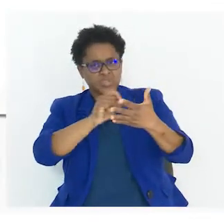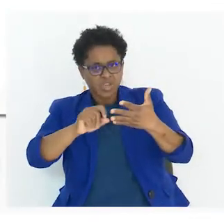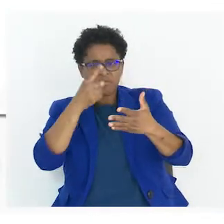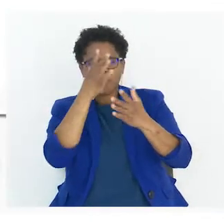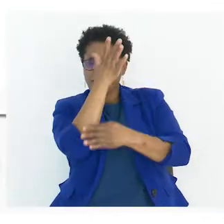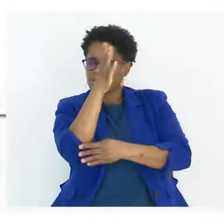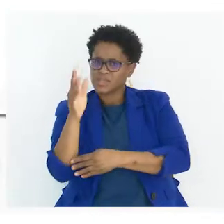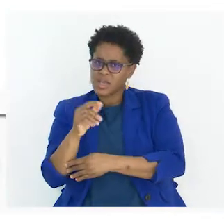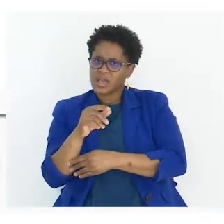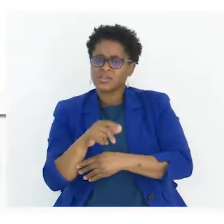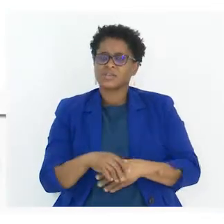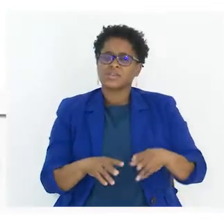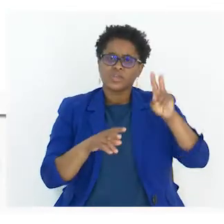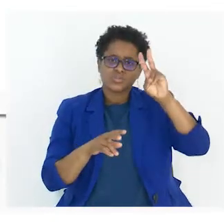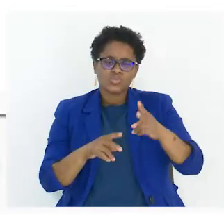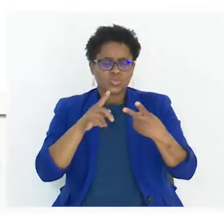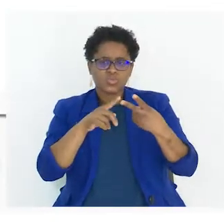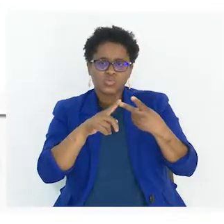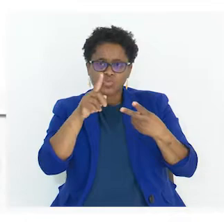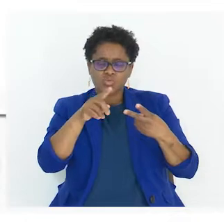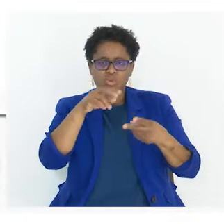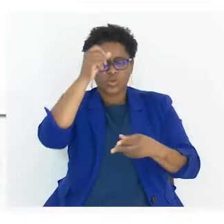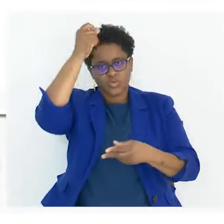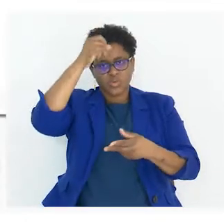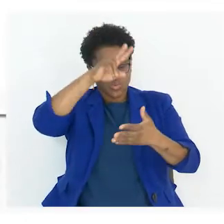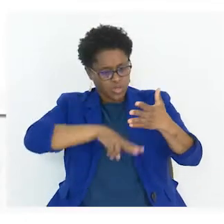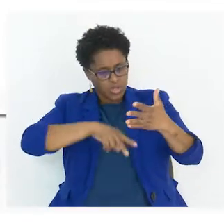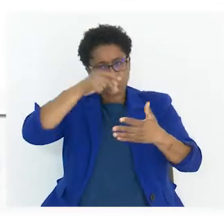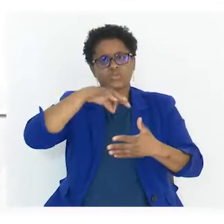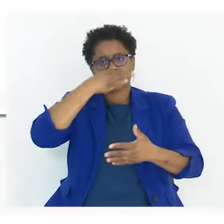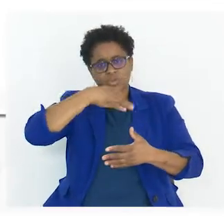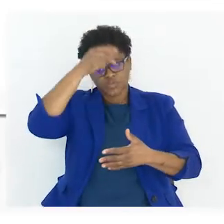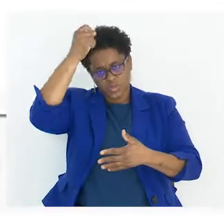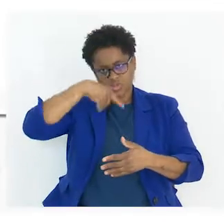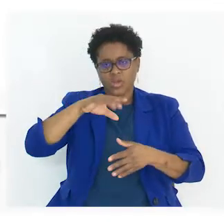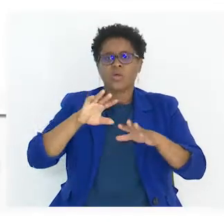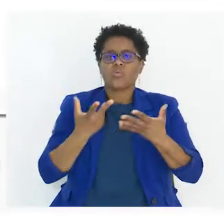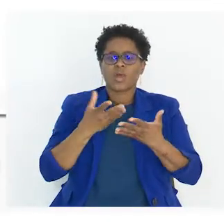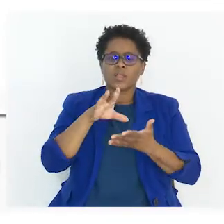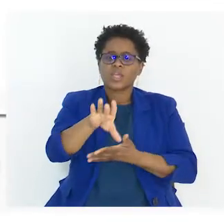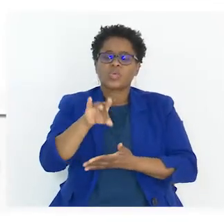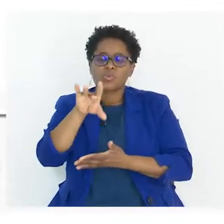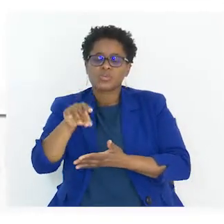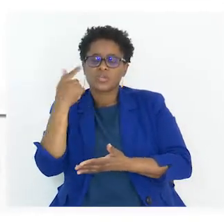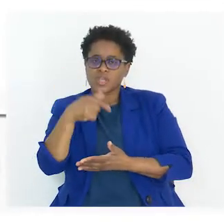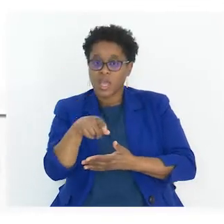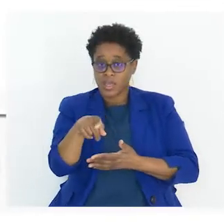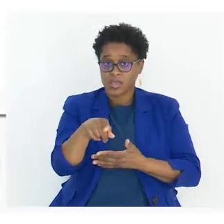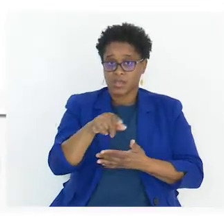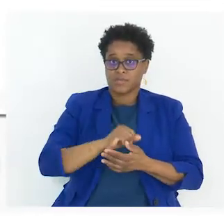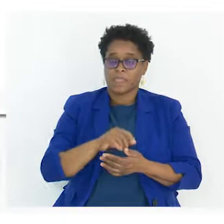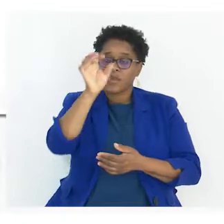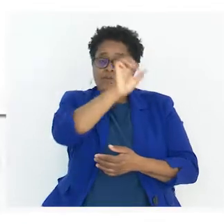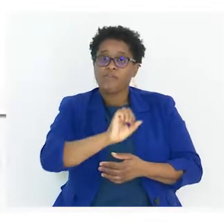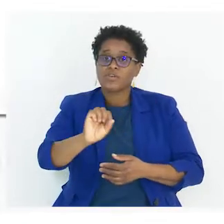o texto conta uma história. Qual destas opções que nós temos aqui que vocês